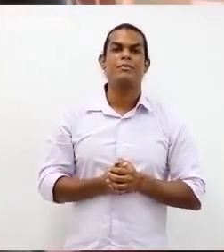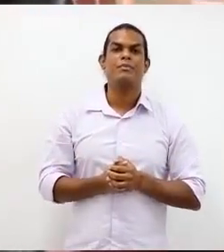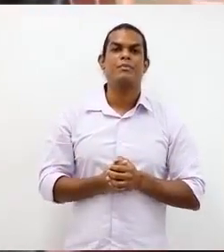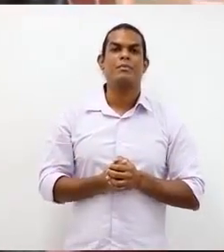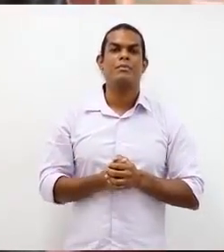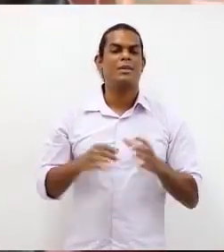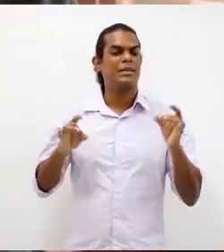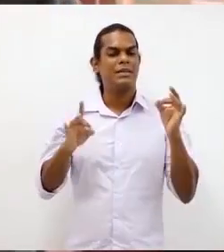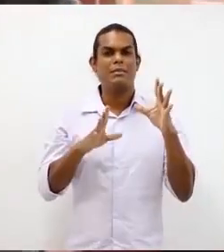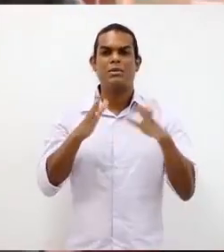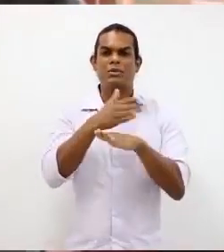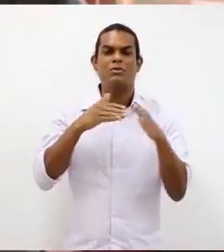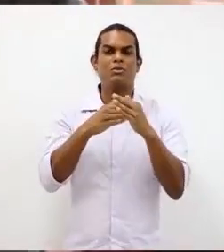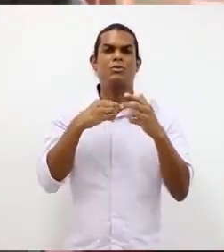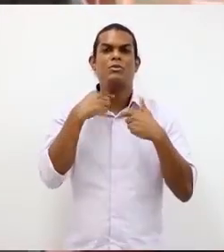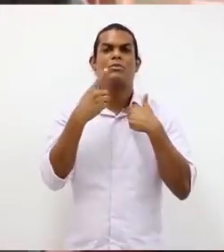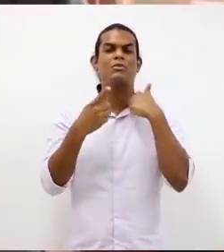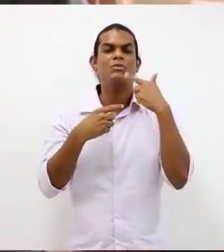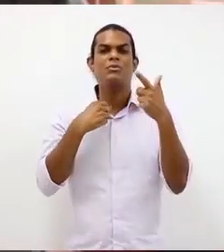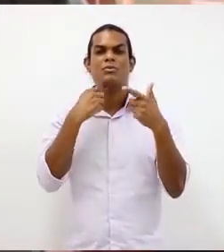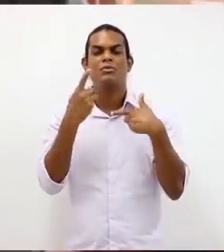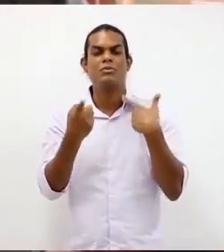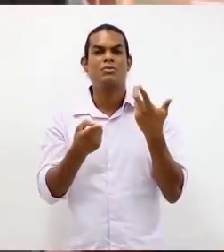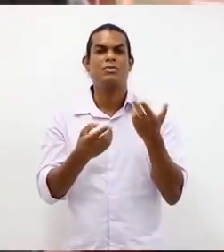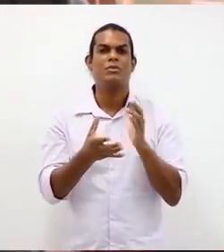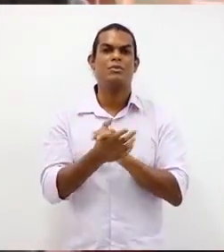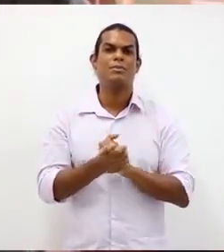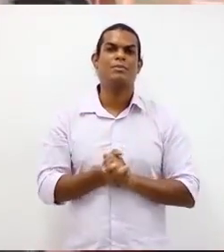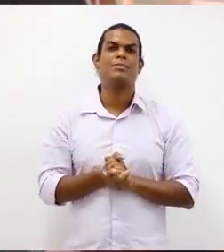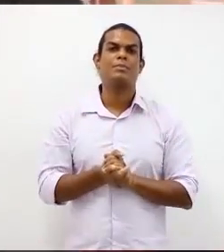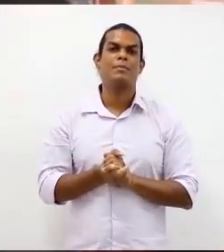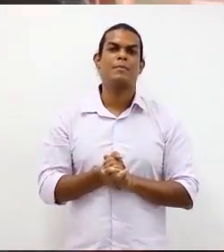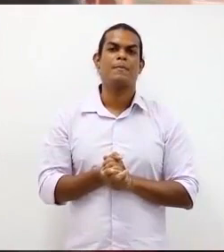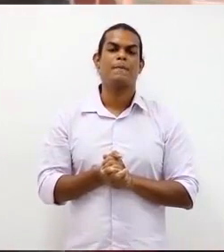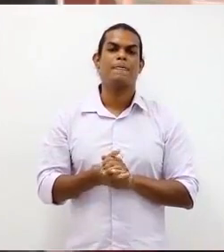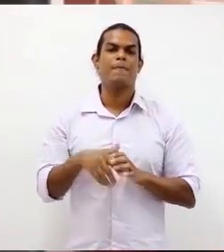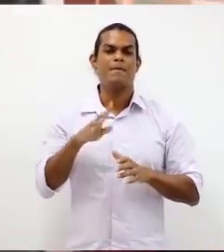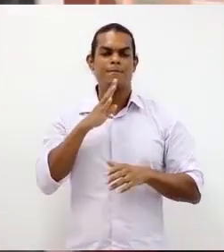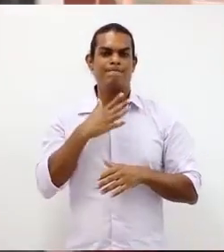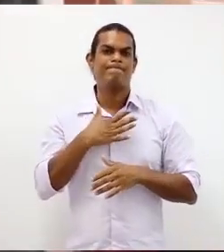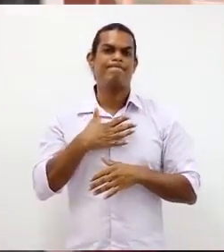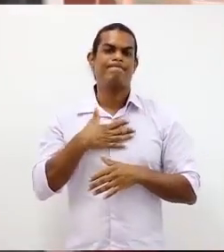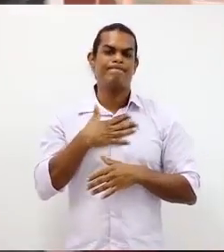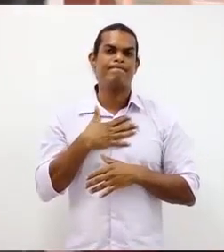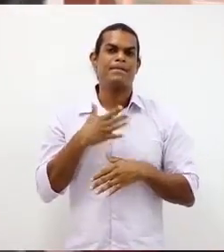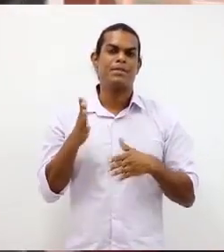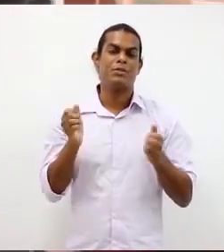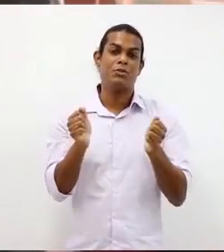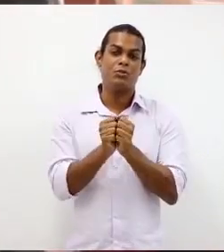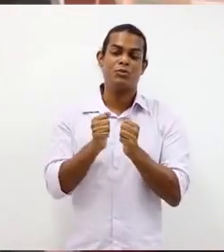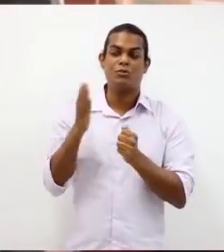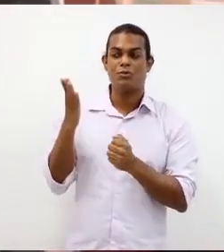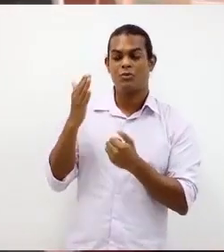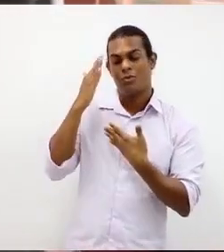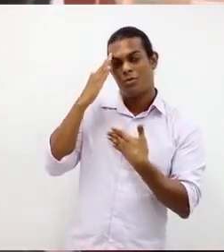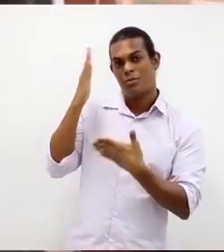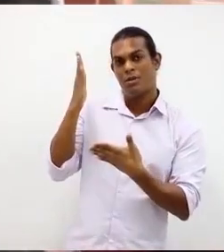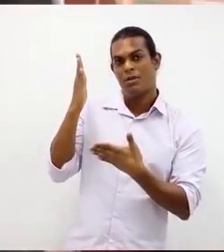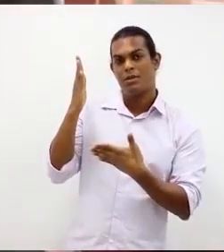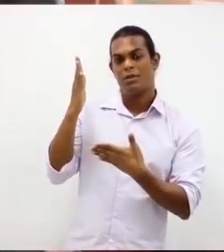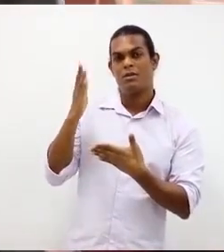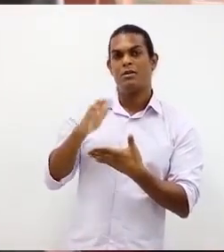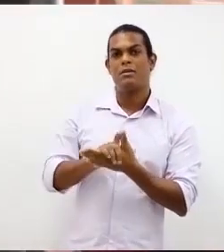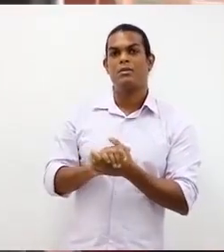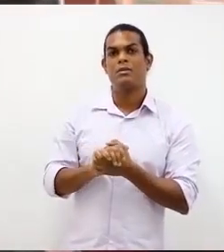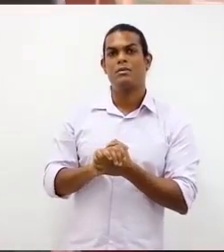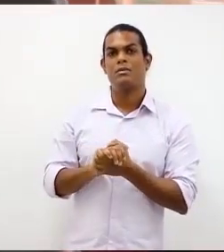esperamos que vocês se deem bem na competência da aula atividade, tá? Foi um enorme prazer estar com você, Patrícia. Agradeço aos seus superiores aqui